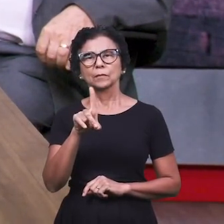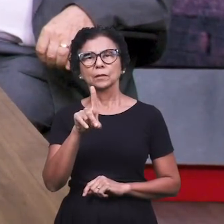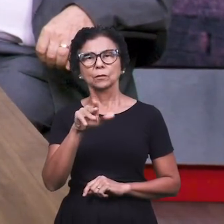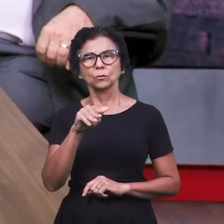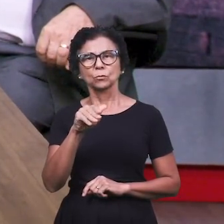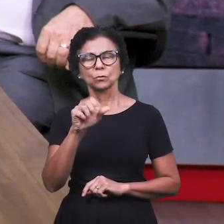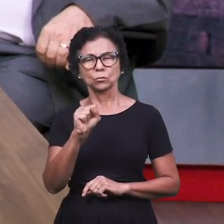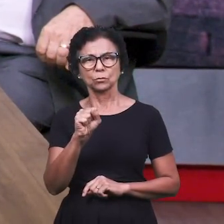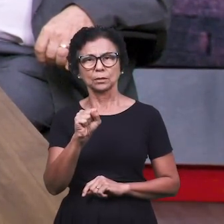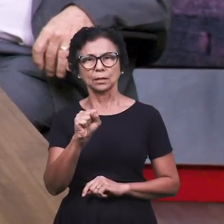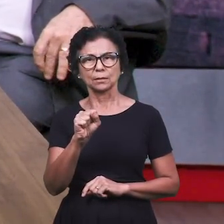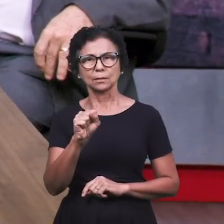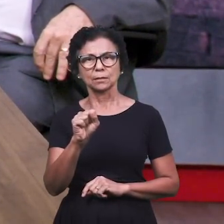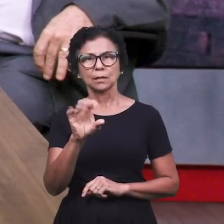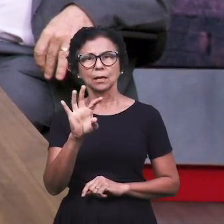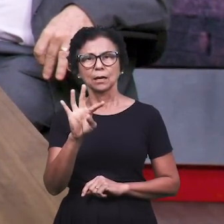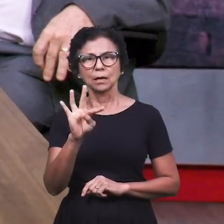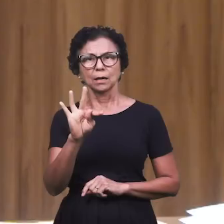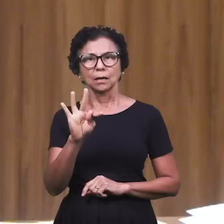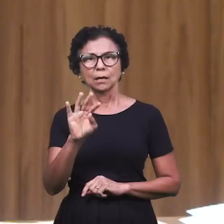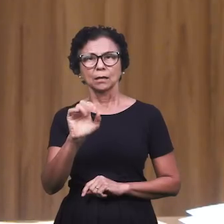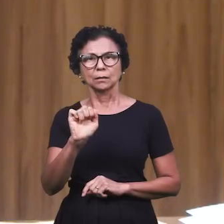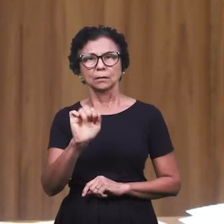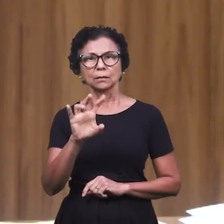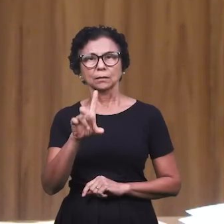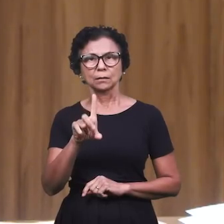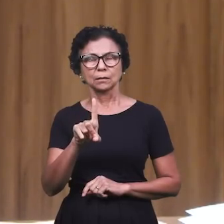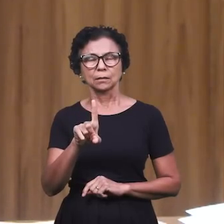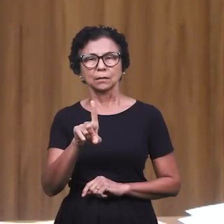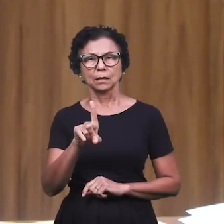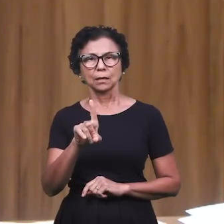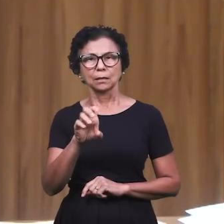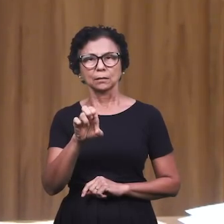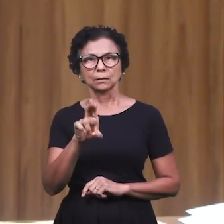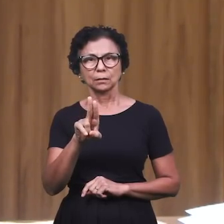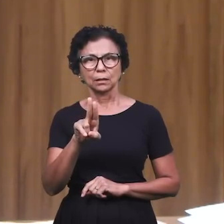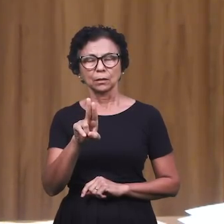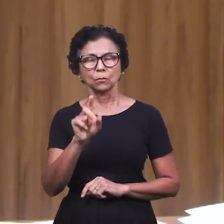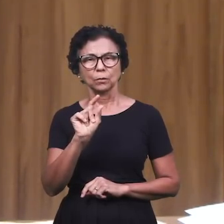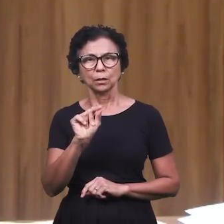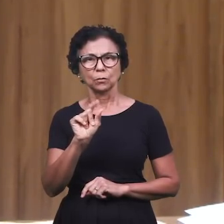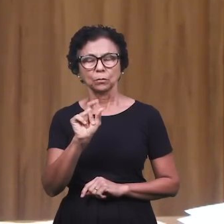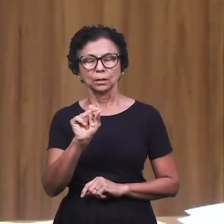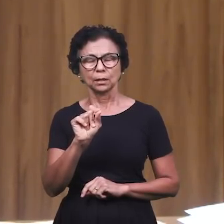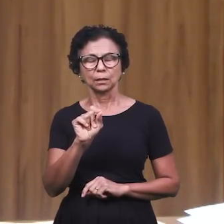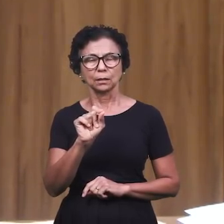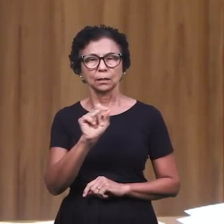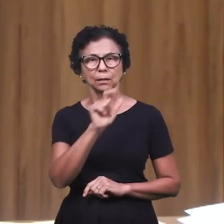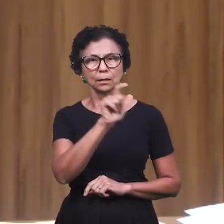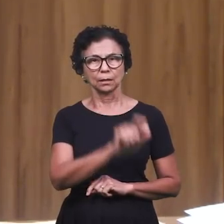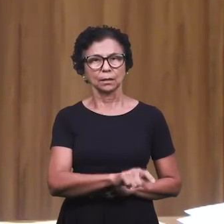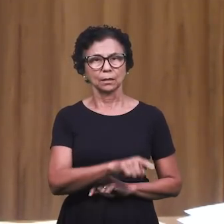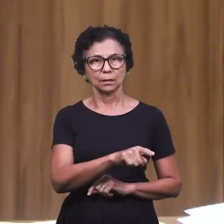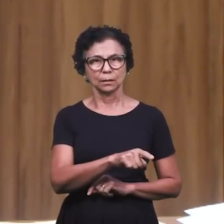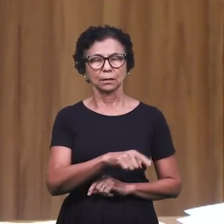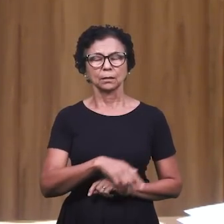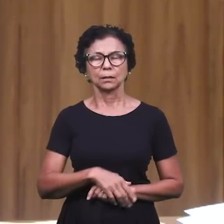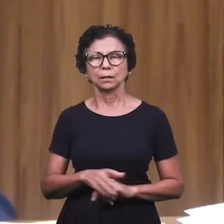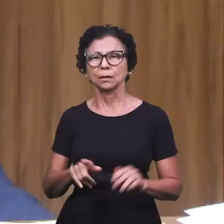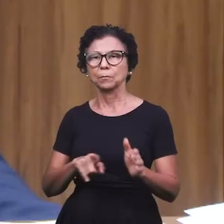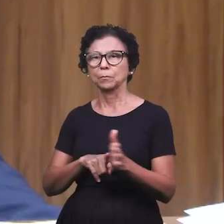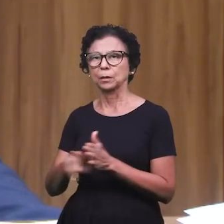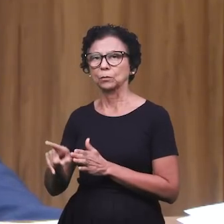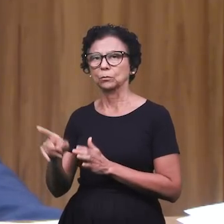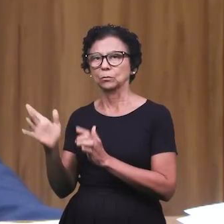Judas Tadeu, o que tem referência para ele aqui na Bíblia é a pergunta que ele fez para o Senhor. Aqui em João